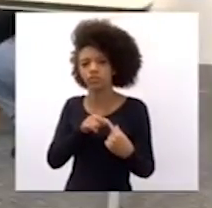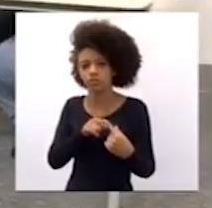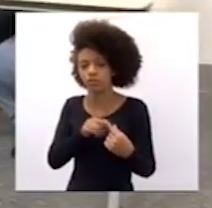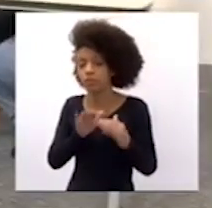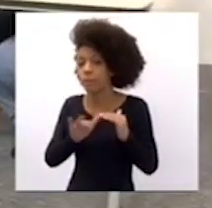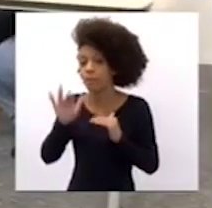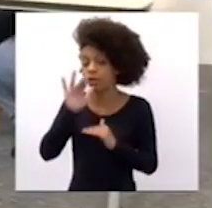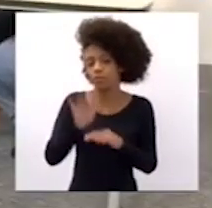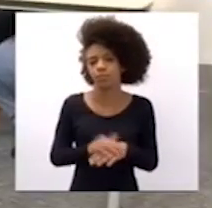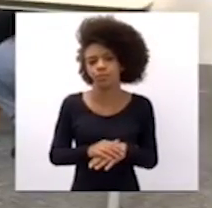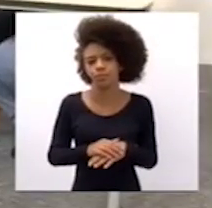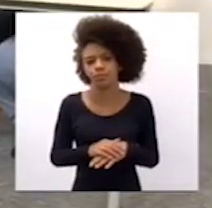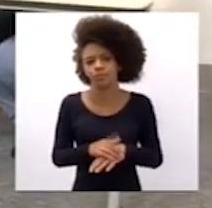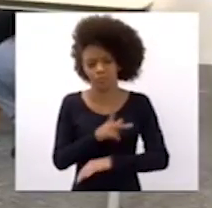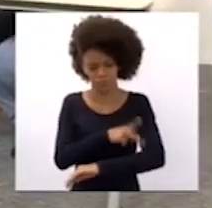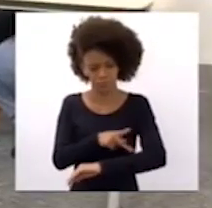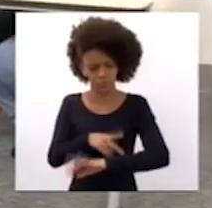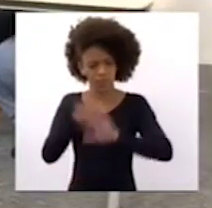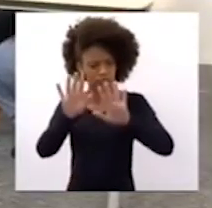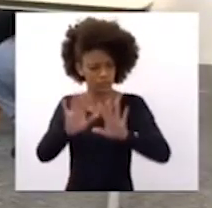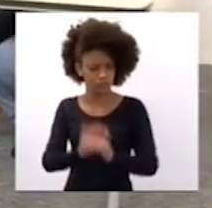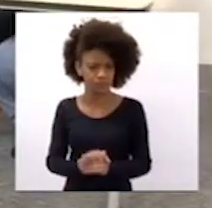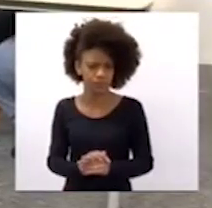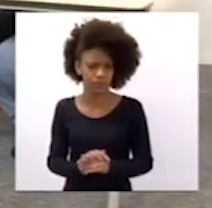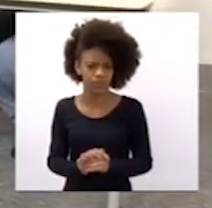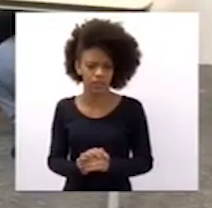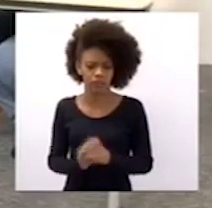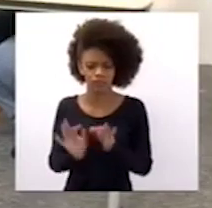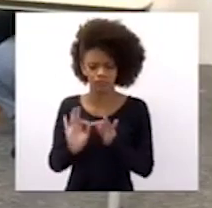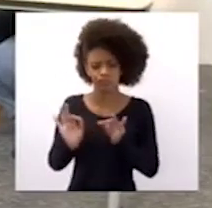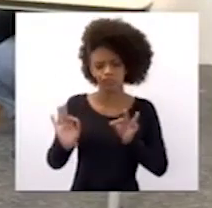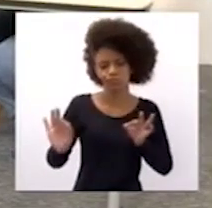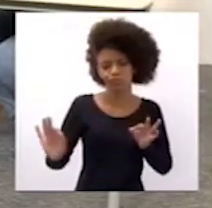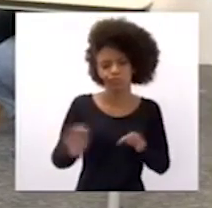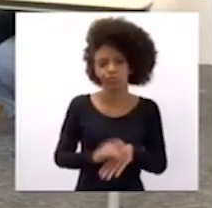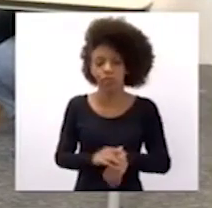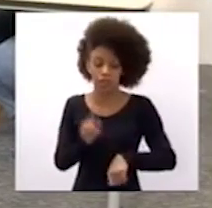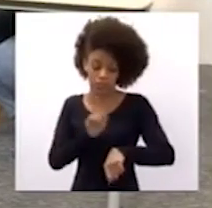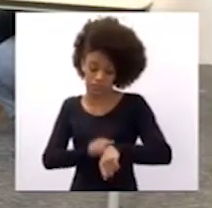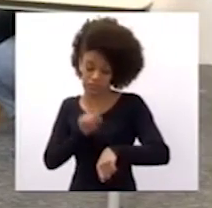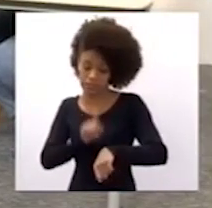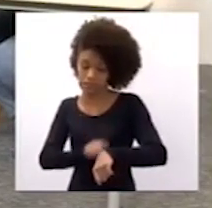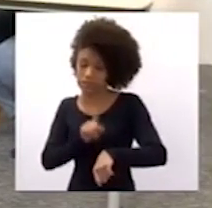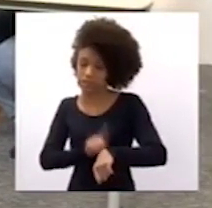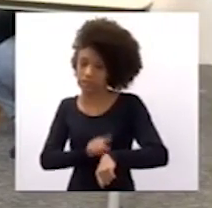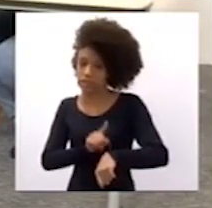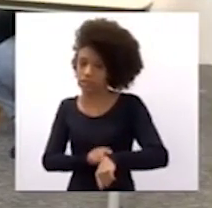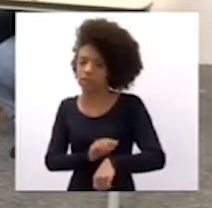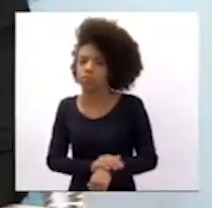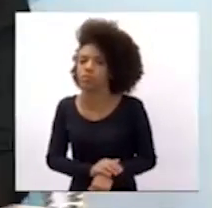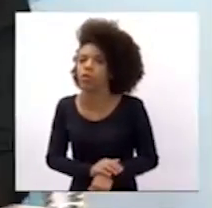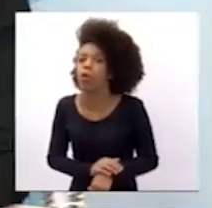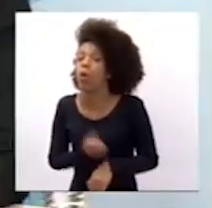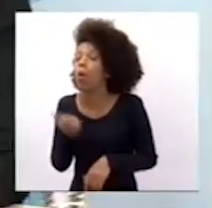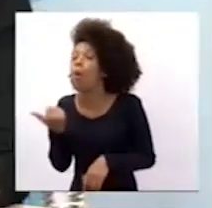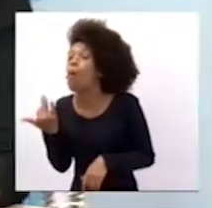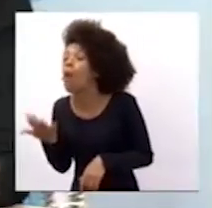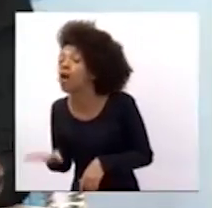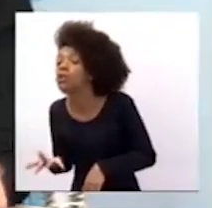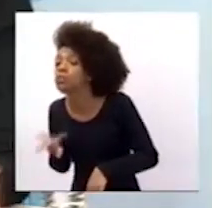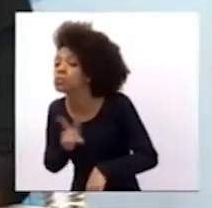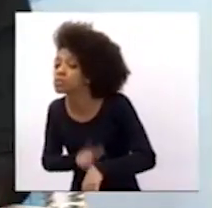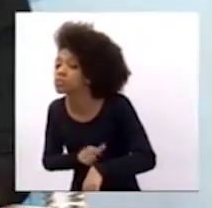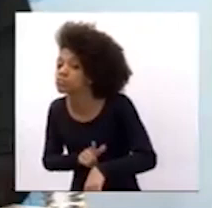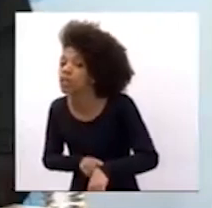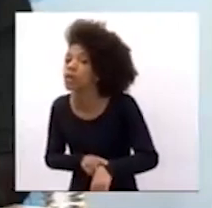Agora, e a dimensão temporal? É a definição do tempo da atividade. Quanto tempo, né, eu